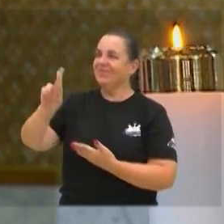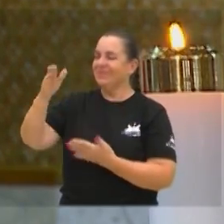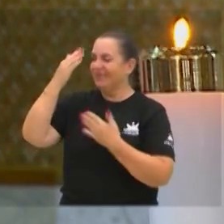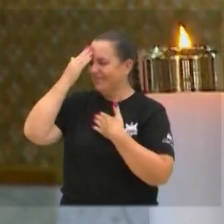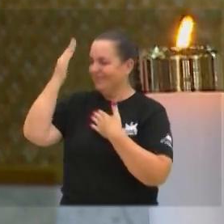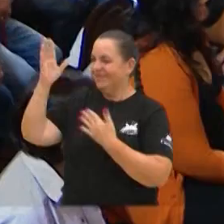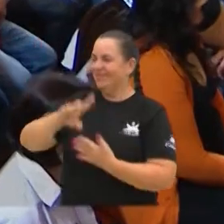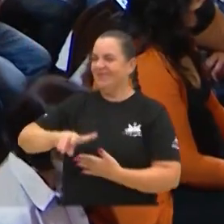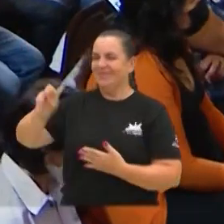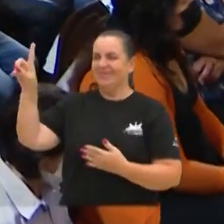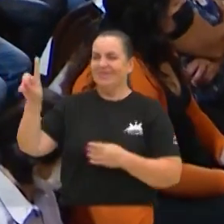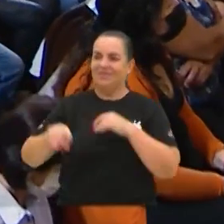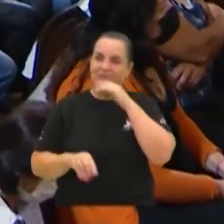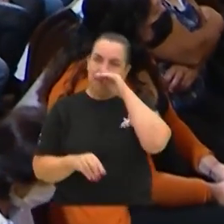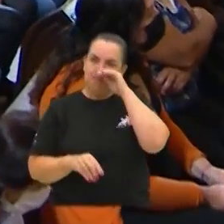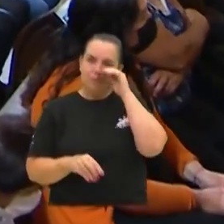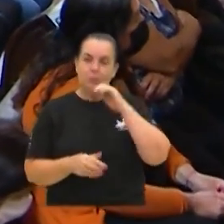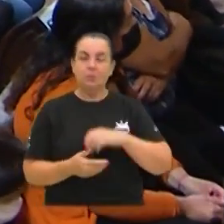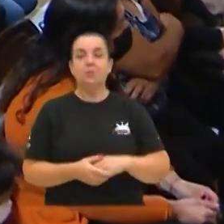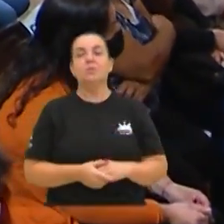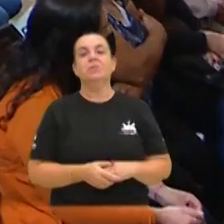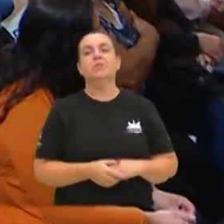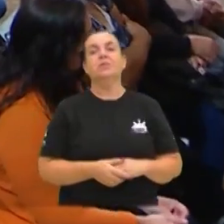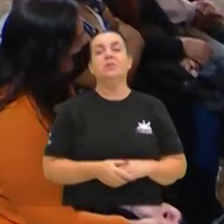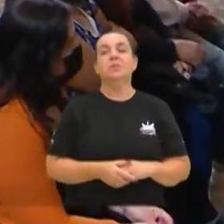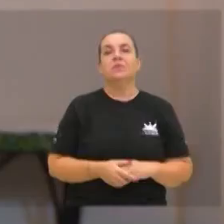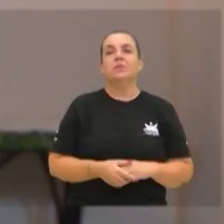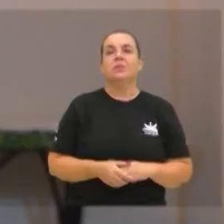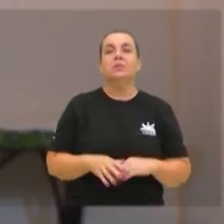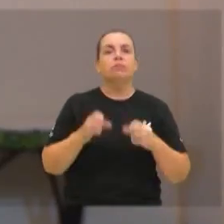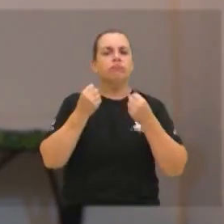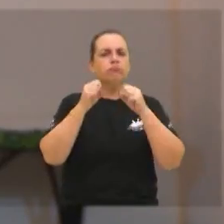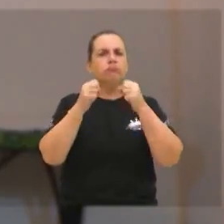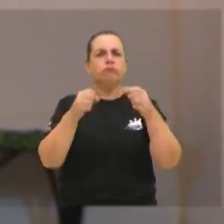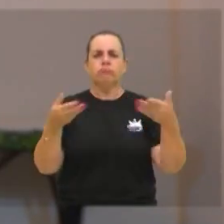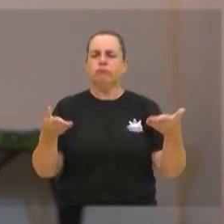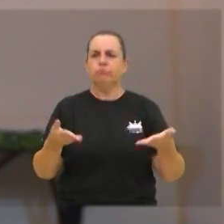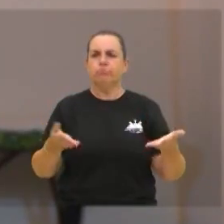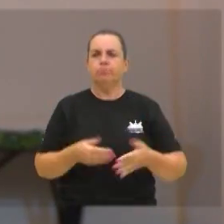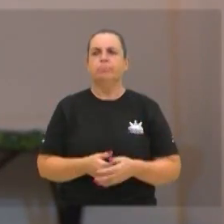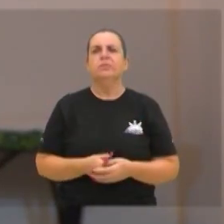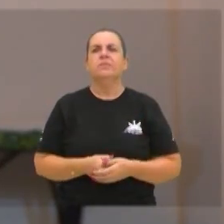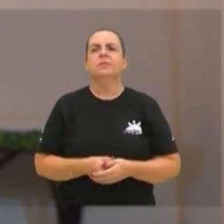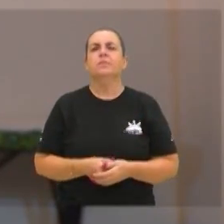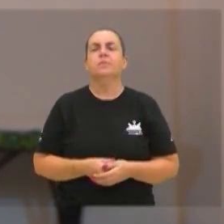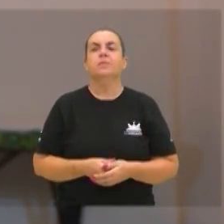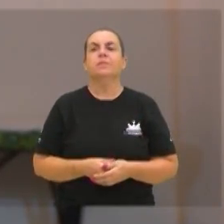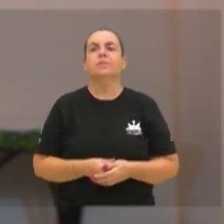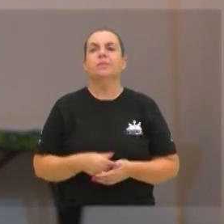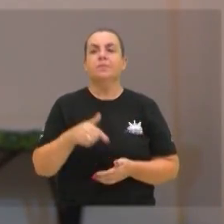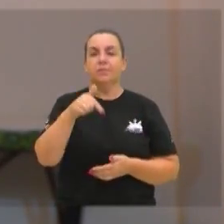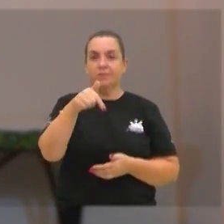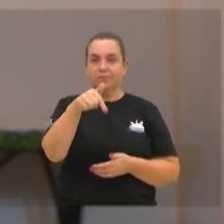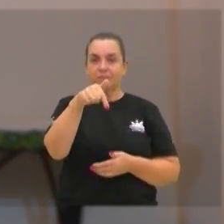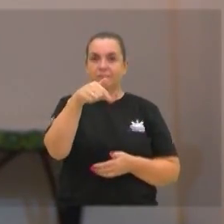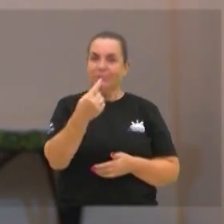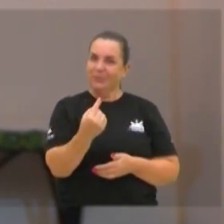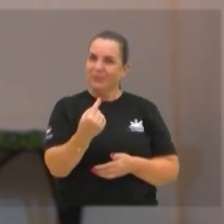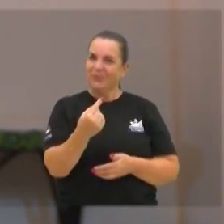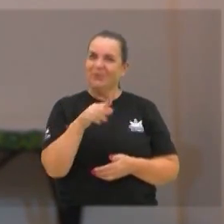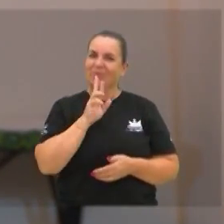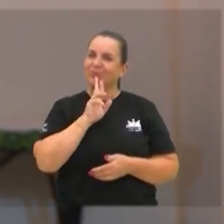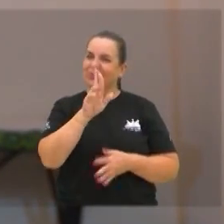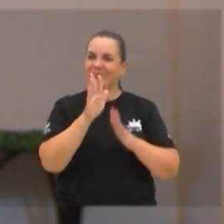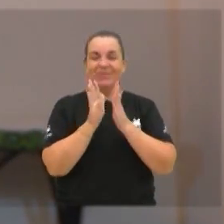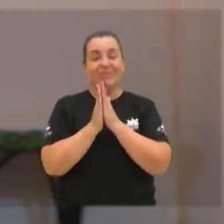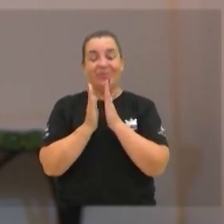do Senhor. Graças a Deus. O responsório de hoje é o Salmo 71, que